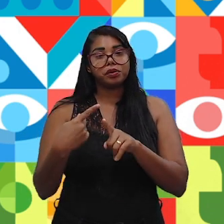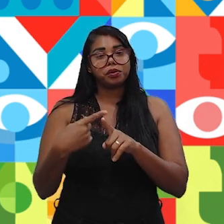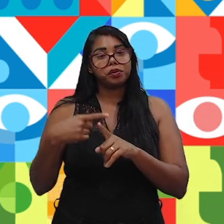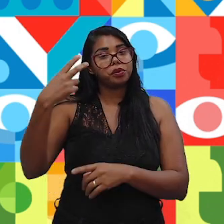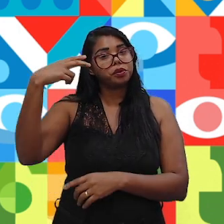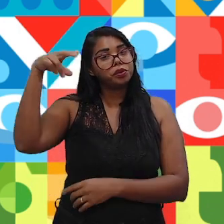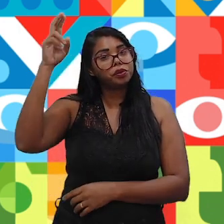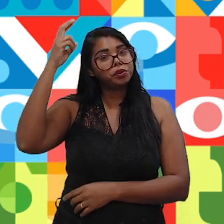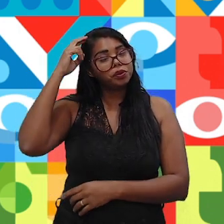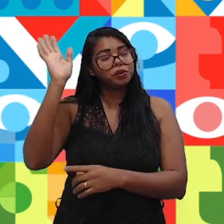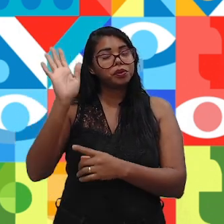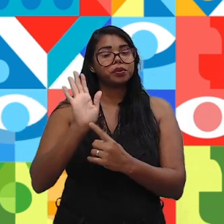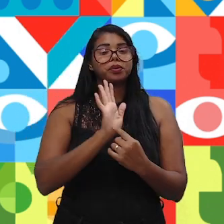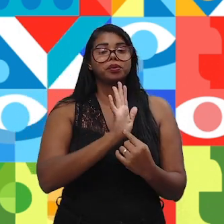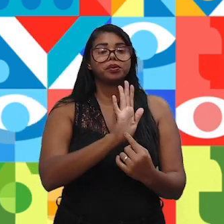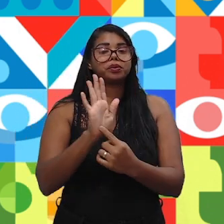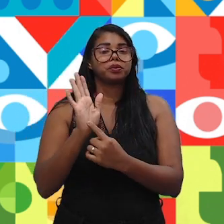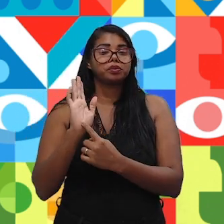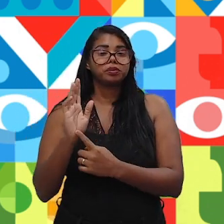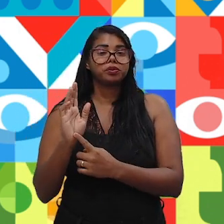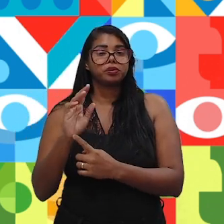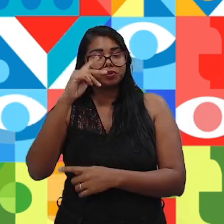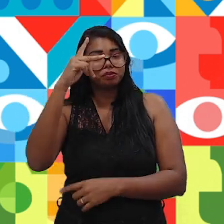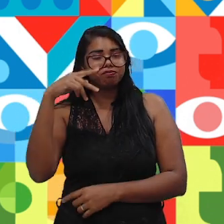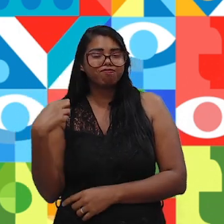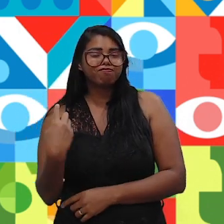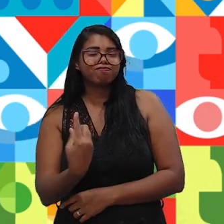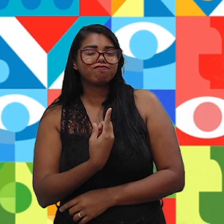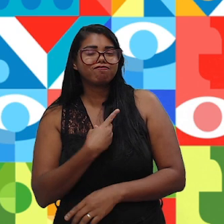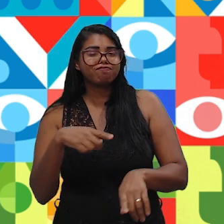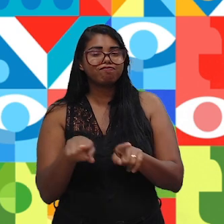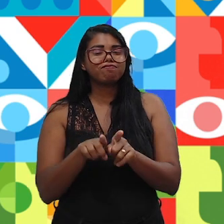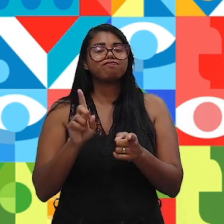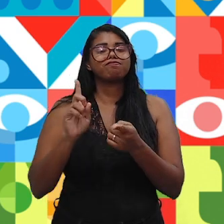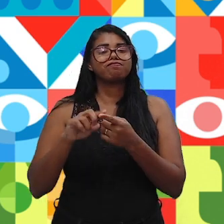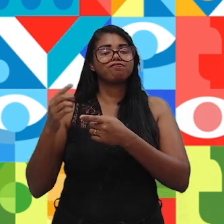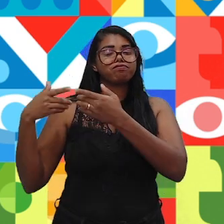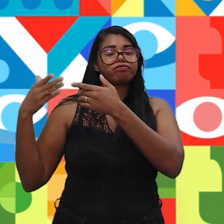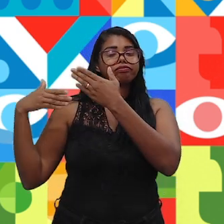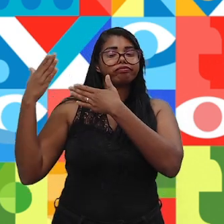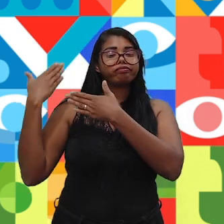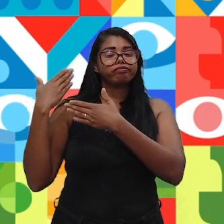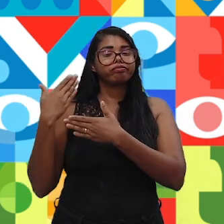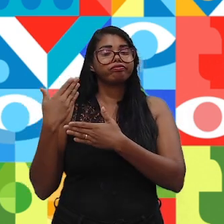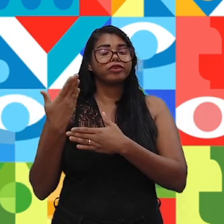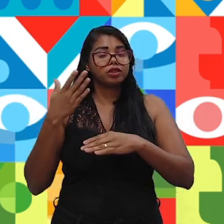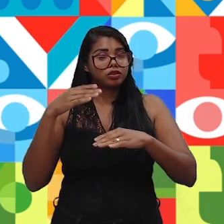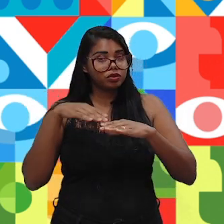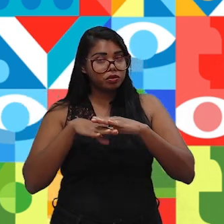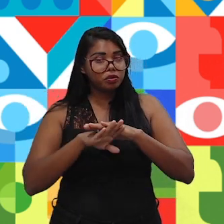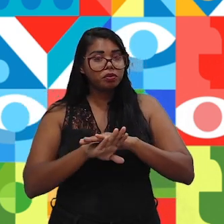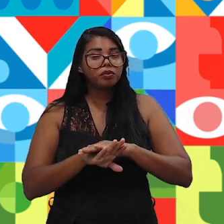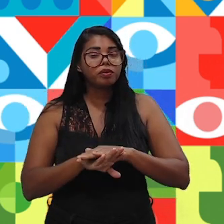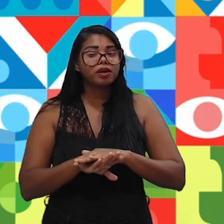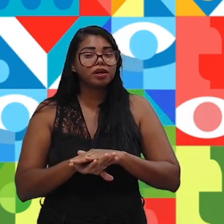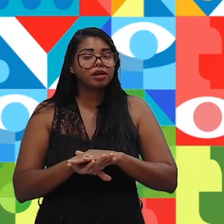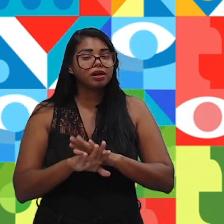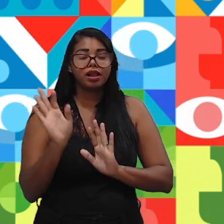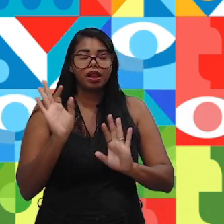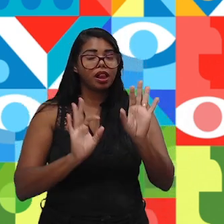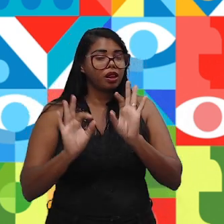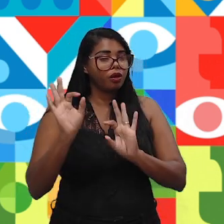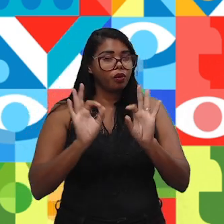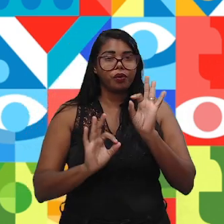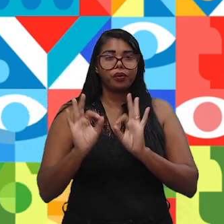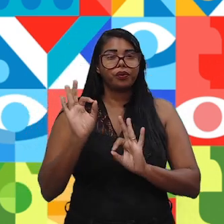cultura, ela mostra muito quem nós somos, tem a ver ali com nossas raízes. Então, se a gente não guarda, se a gente não organiza,